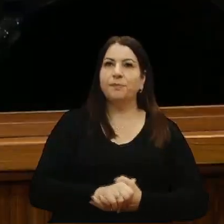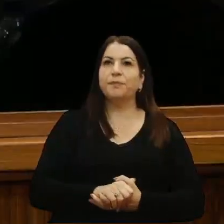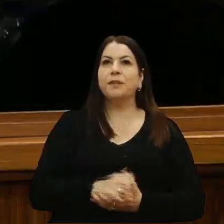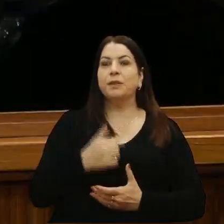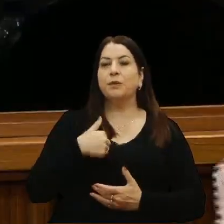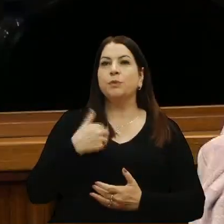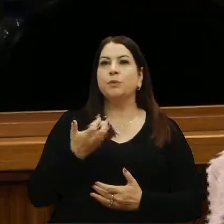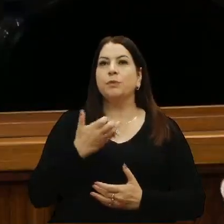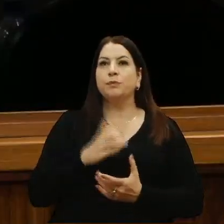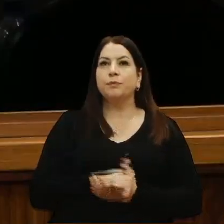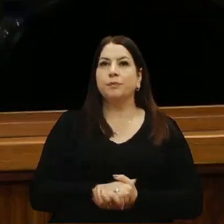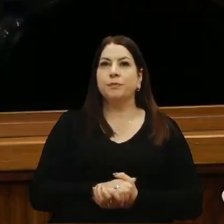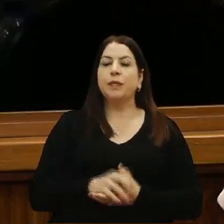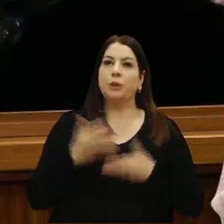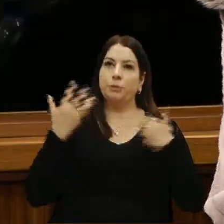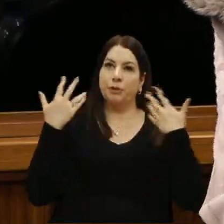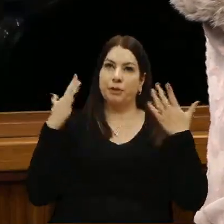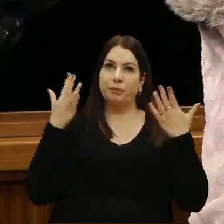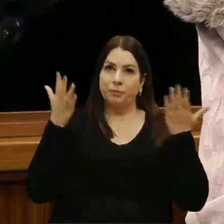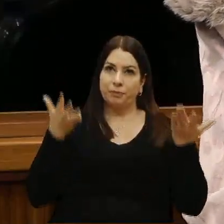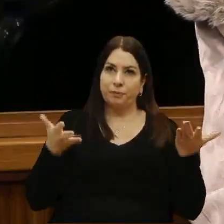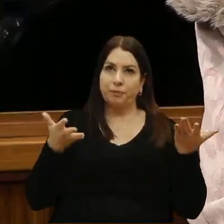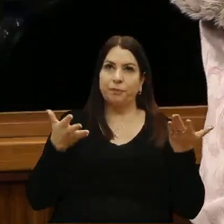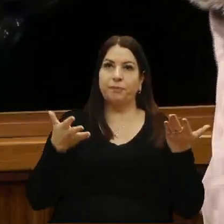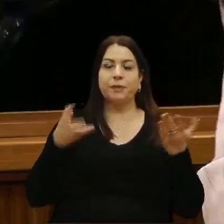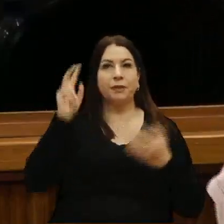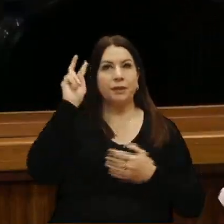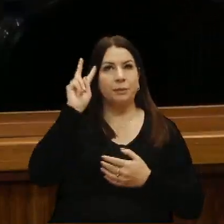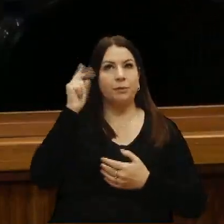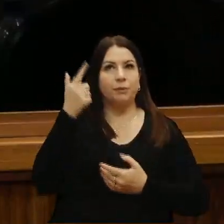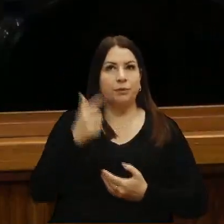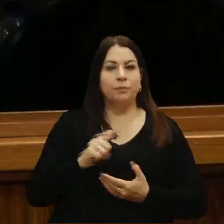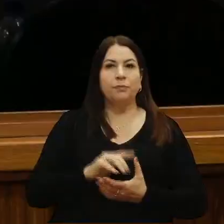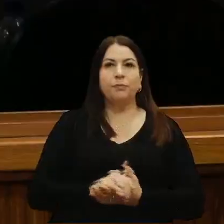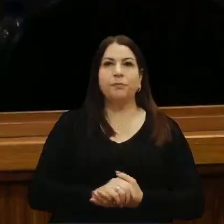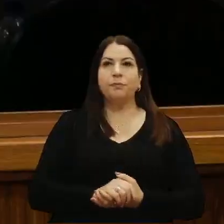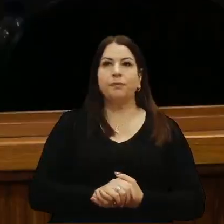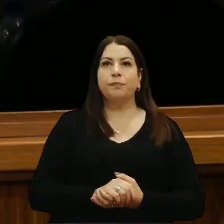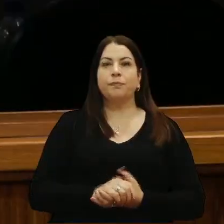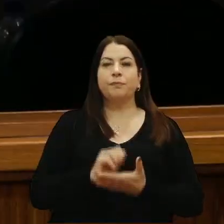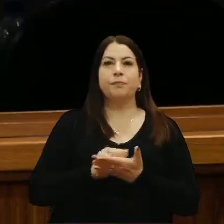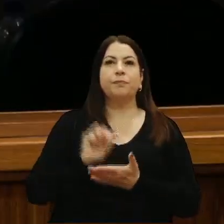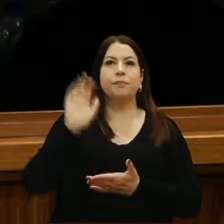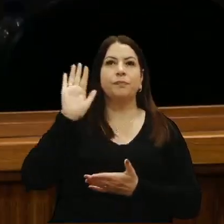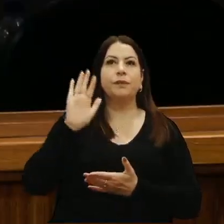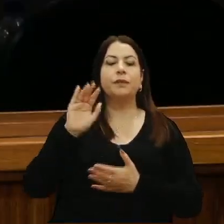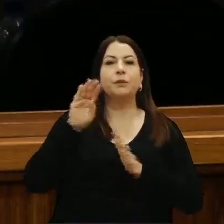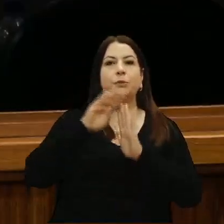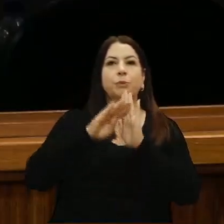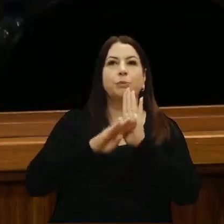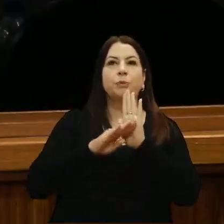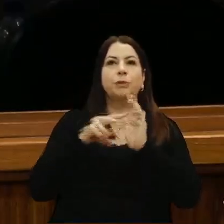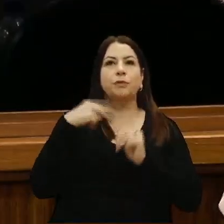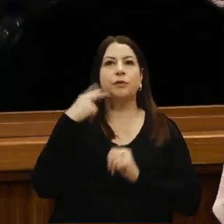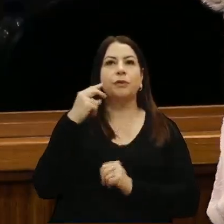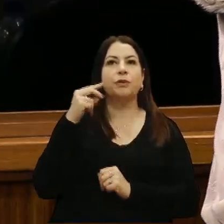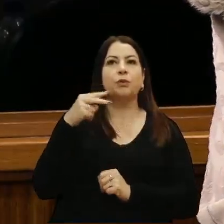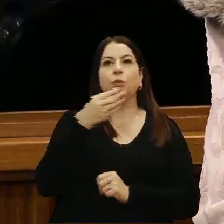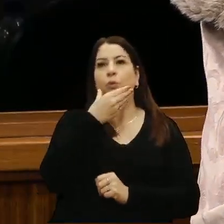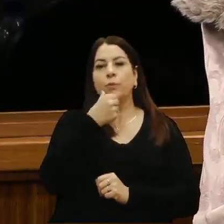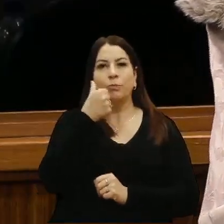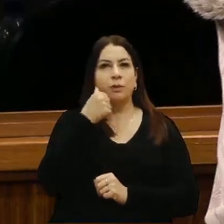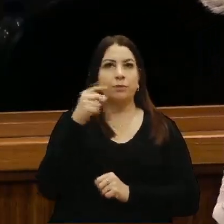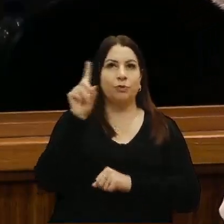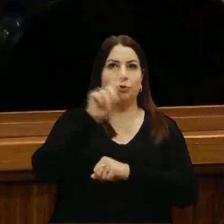Eu quero parabenizar hoje e relembrar o nosso programa Vereador e Vereadora por um